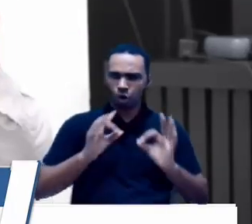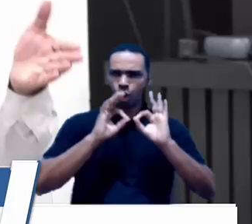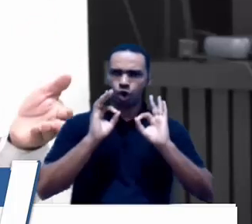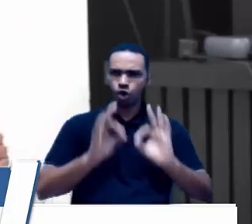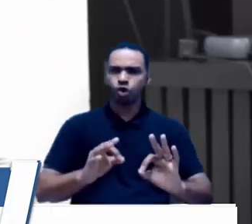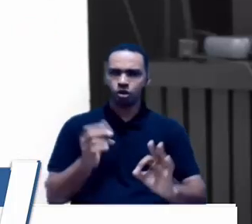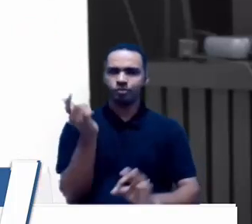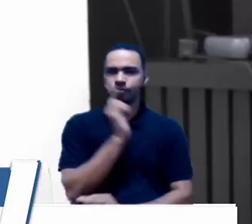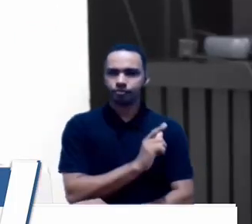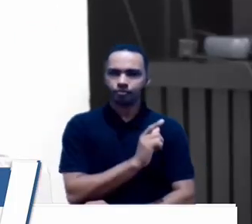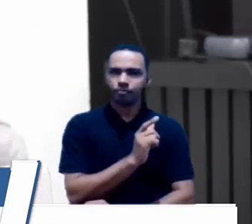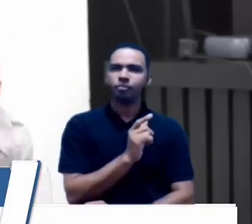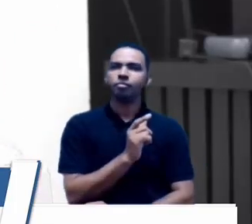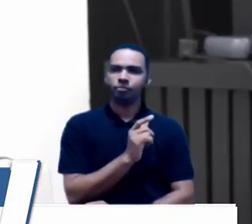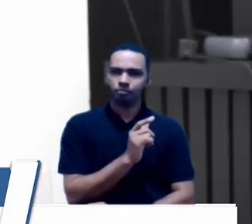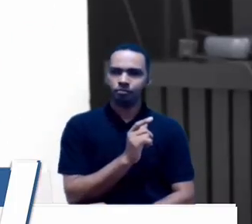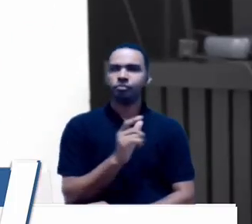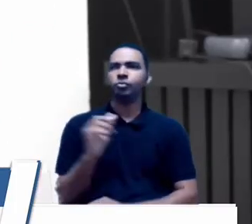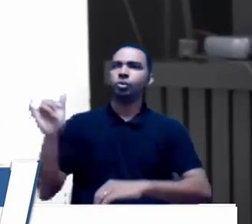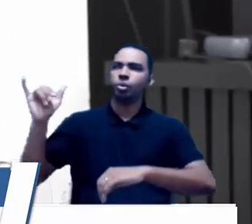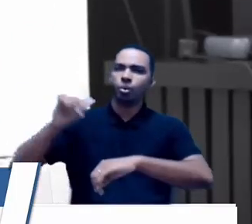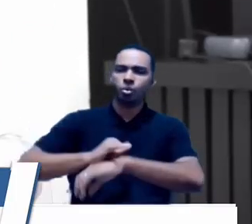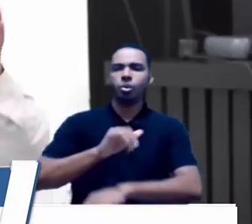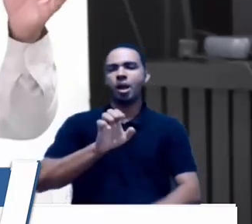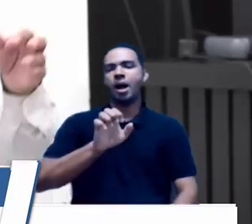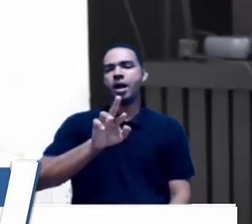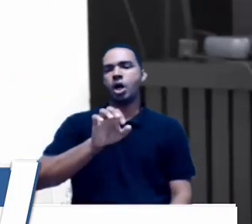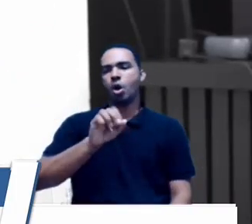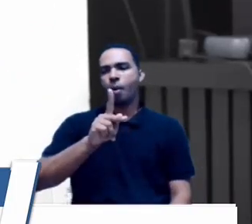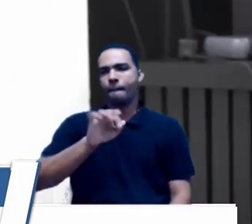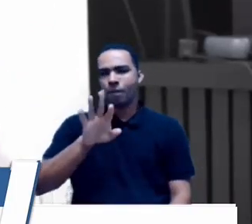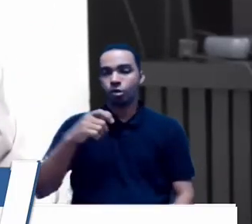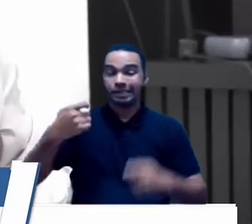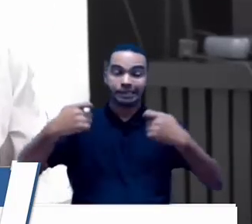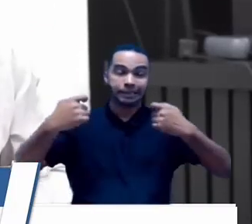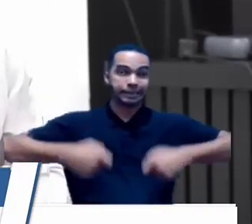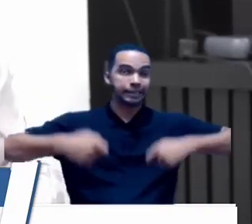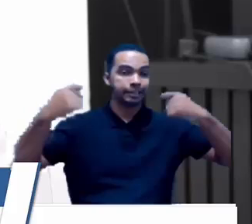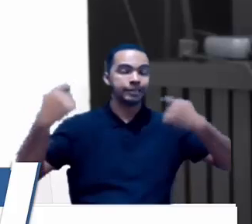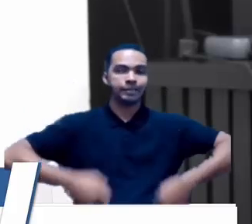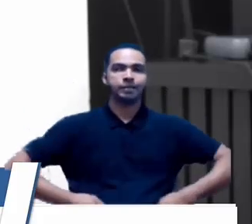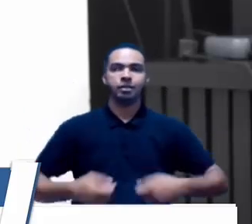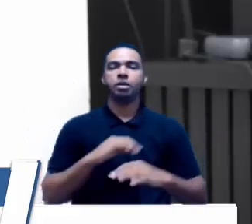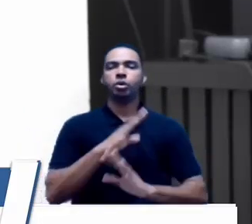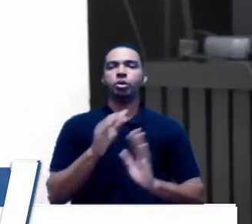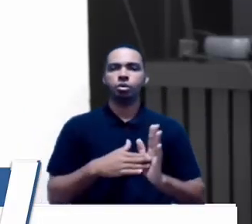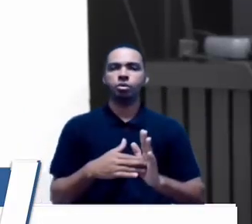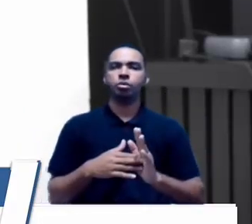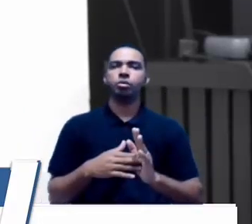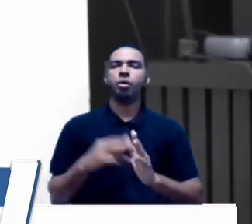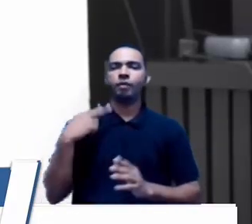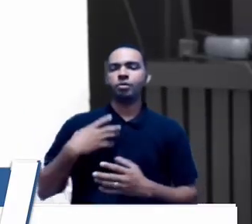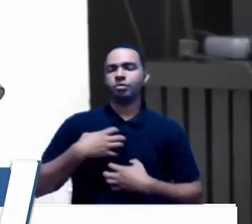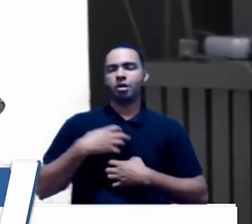O aeroporto, né, os aviões que precisam, é necessário, né? Todos os vereadores têm sua maneira de trabalhar e todos estão aqui para poder